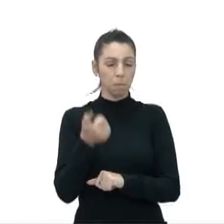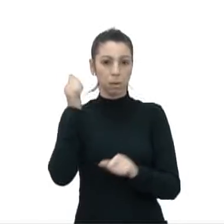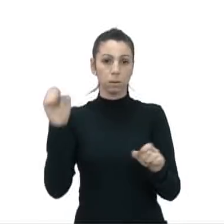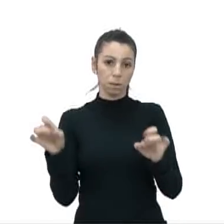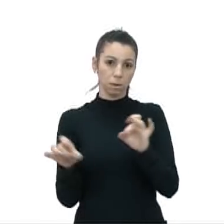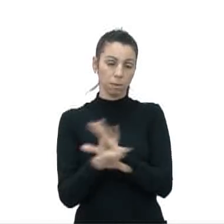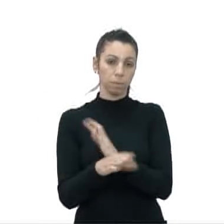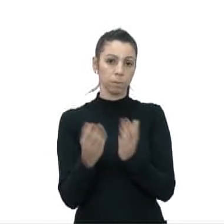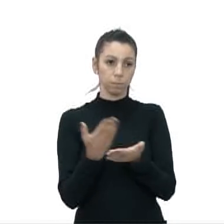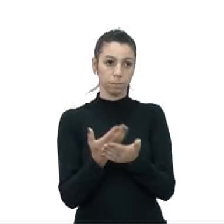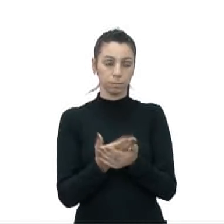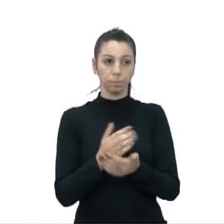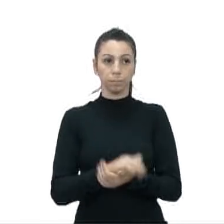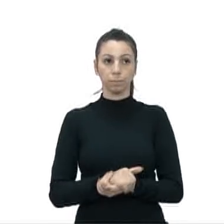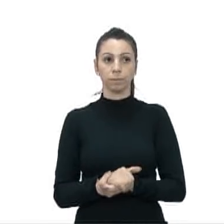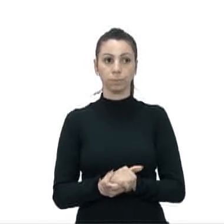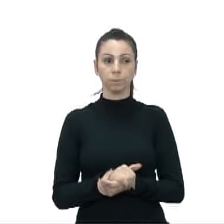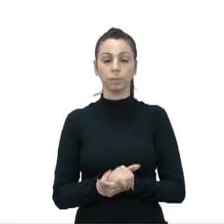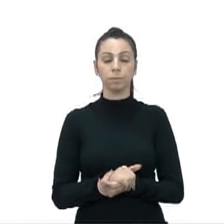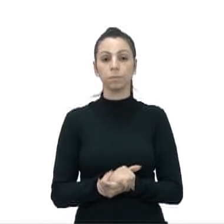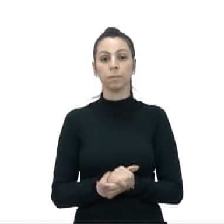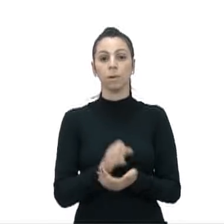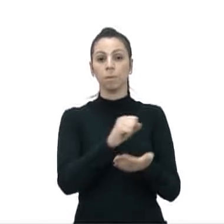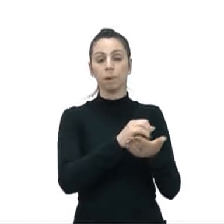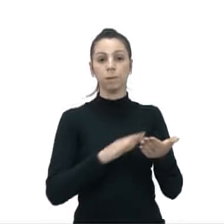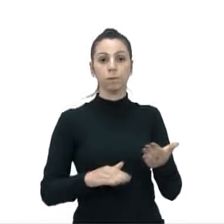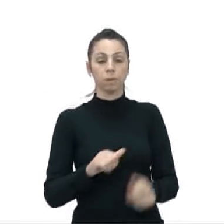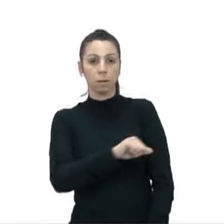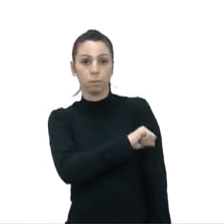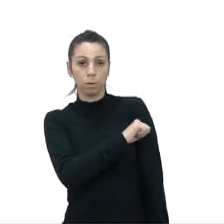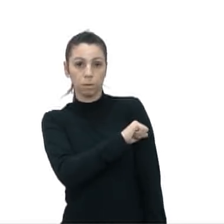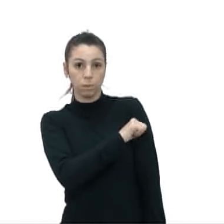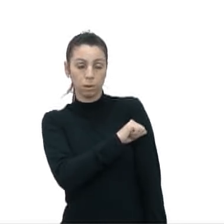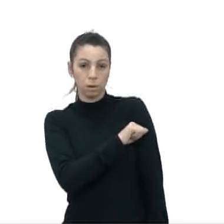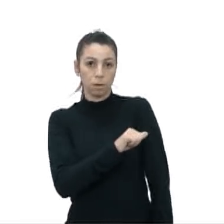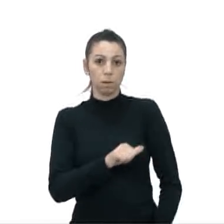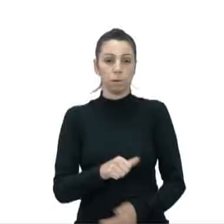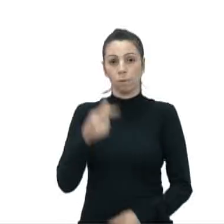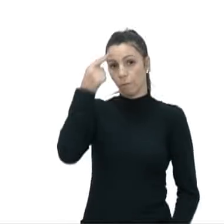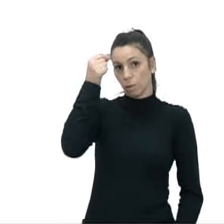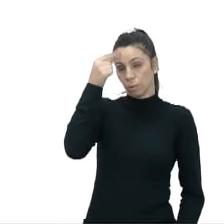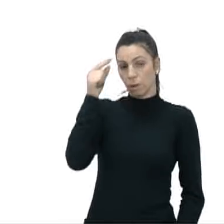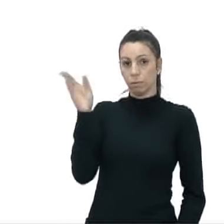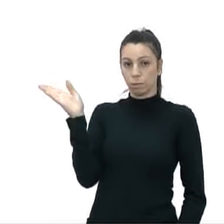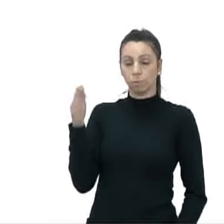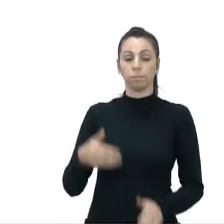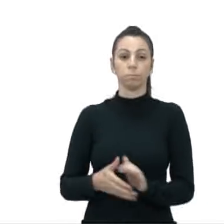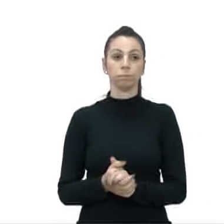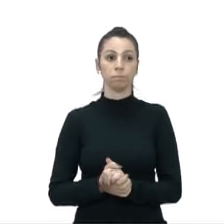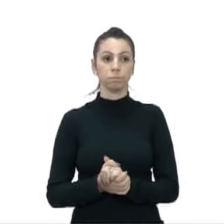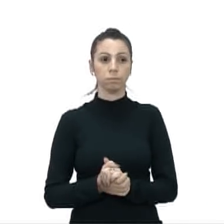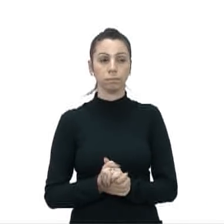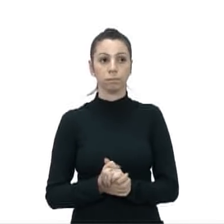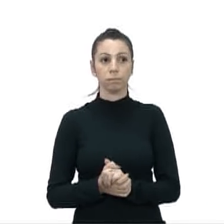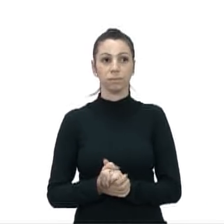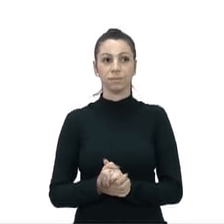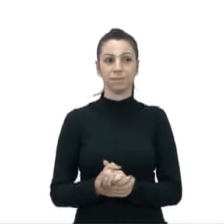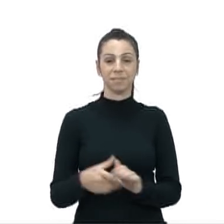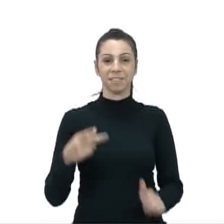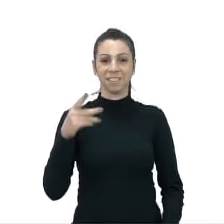aqui o exercício da Federal lá do Rio de Janeiro. Diz o seguinte: Paulo faz compras em um